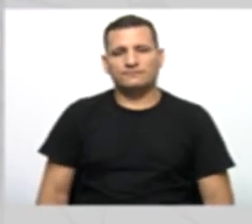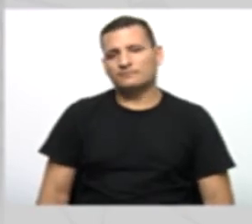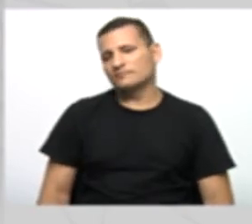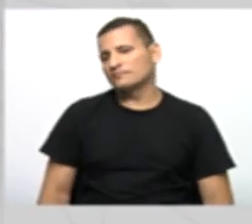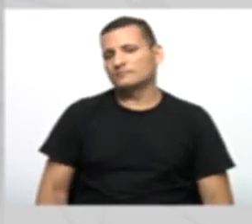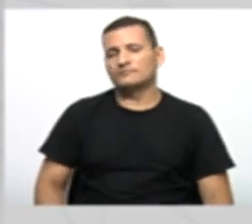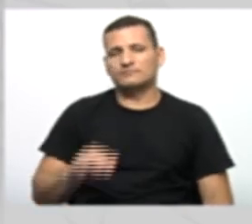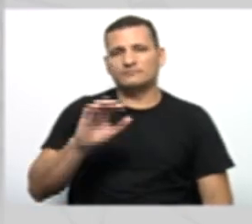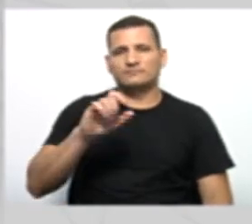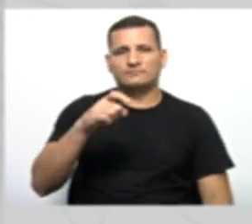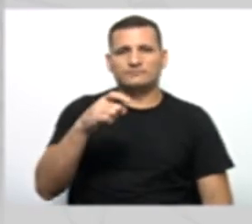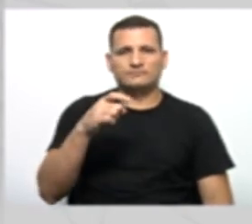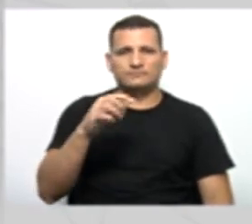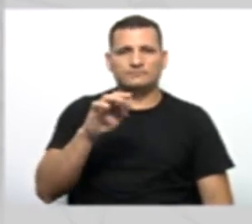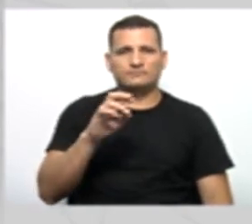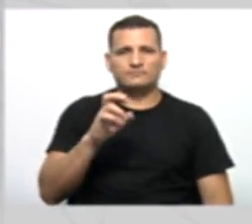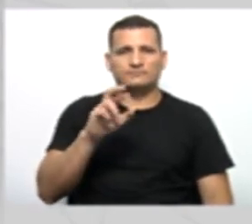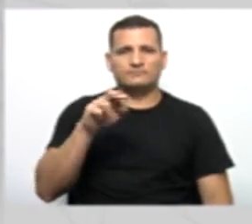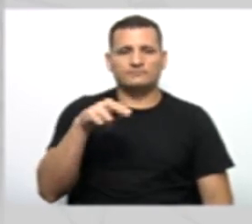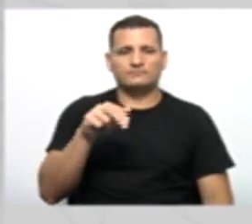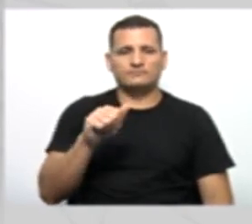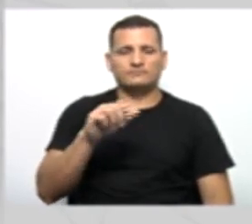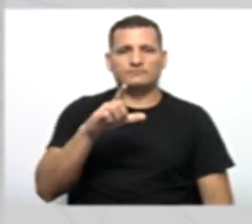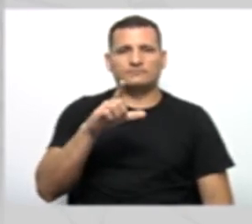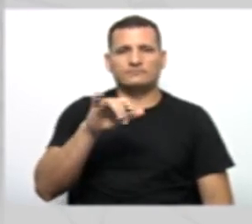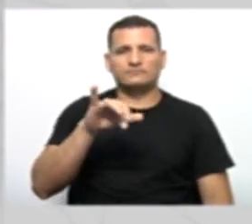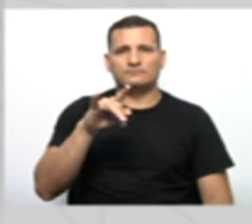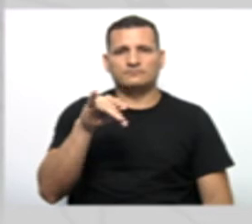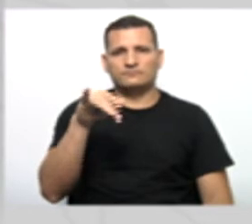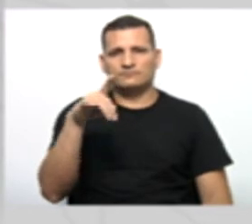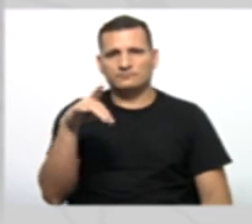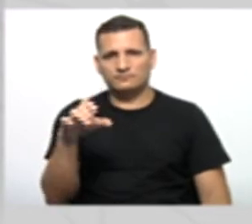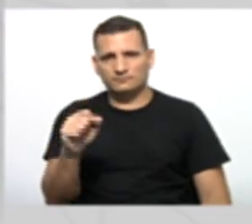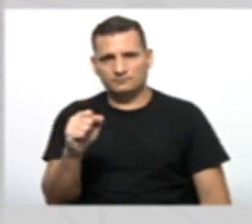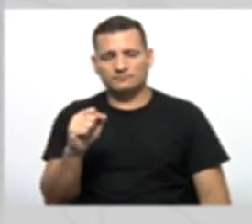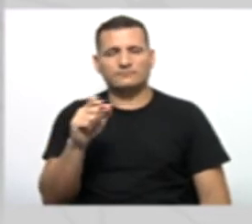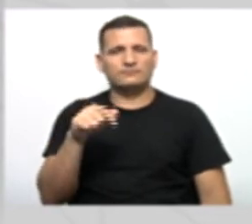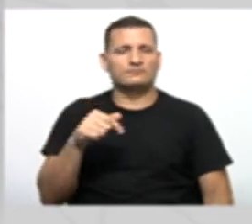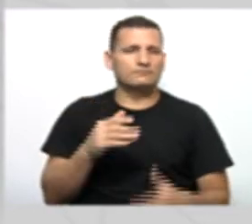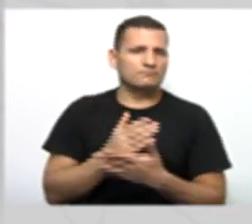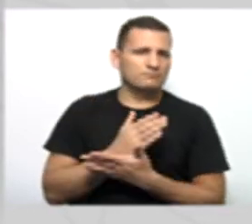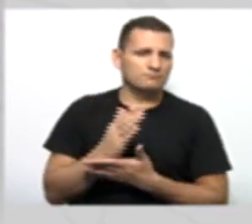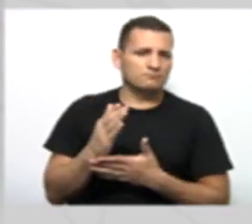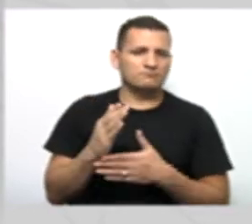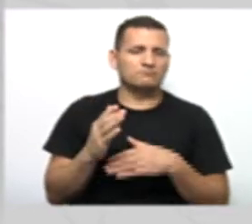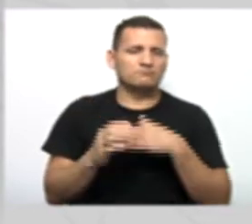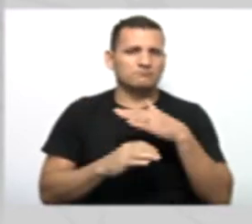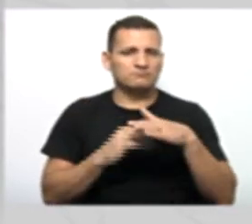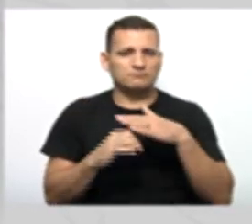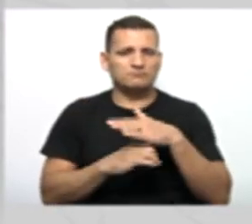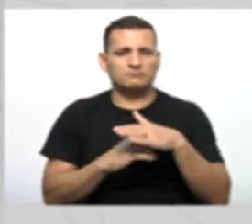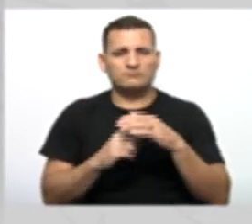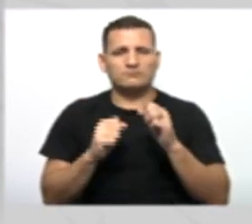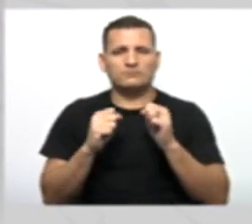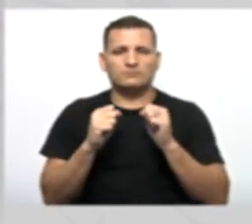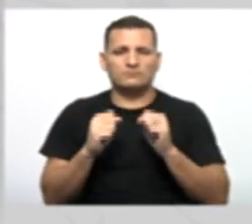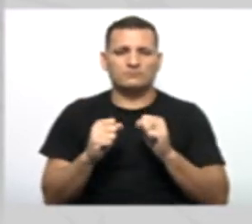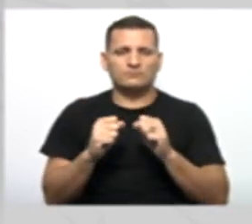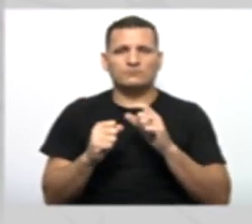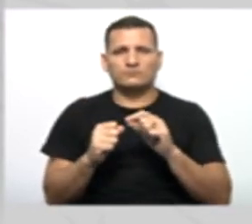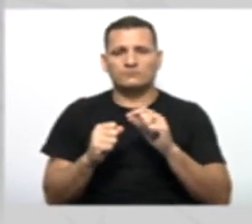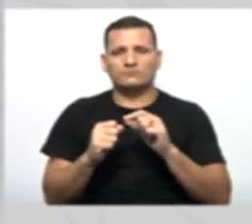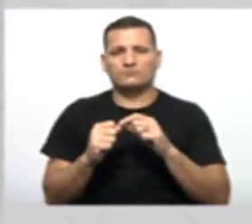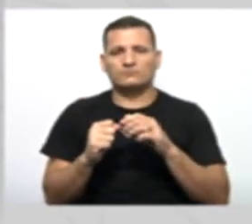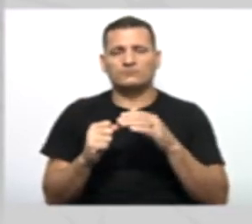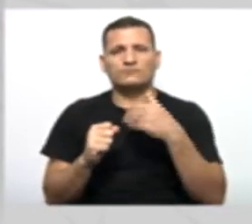As externalidades são alguns custos que uma empresa ou indústria pode impor a outros ou benefícios criados por um indivíduo